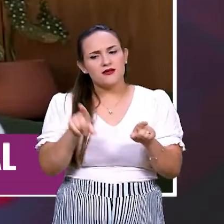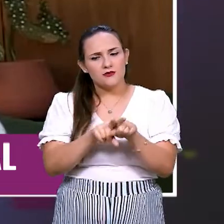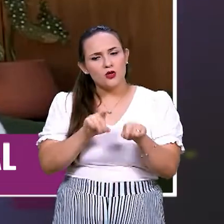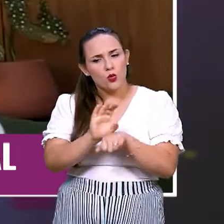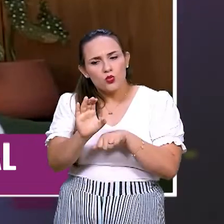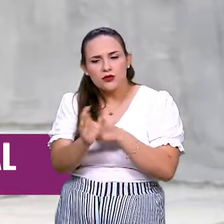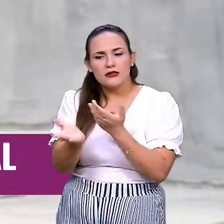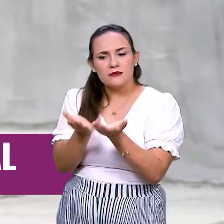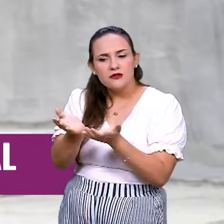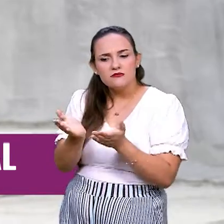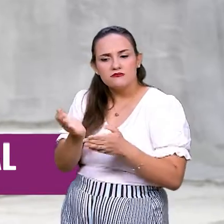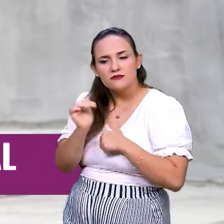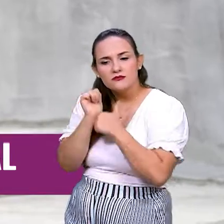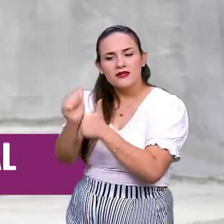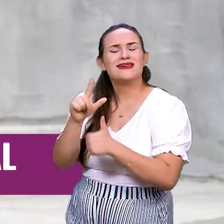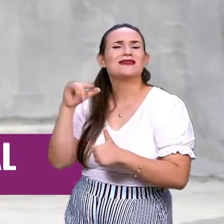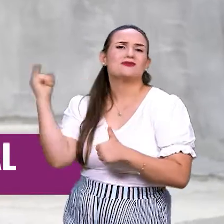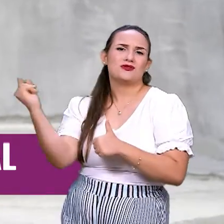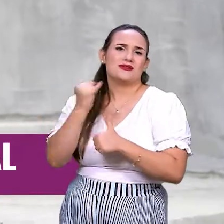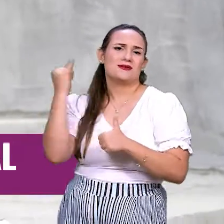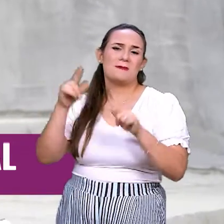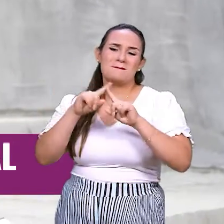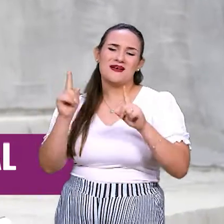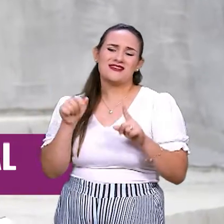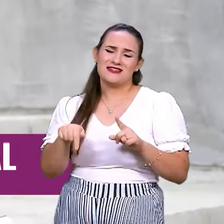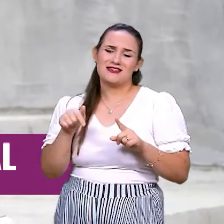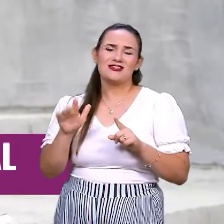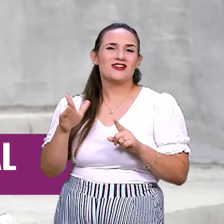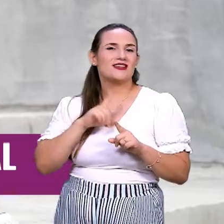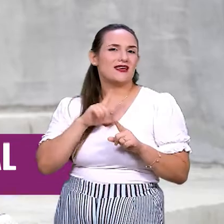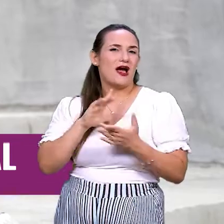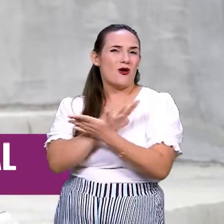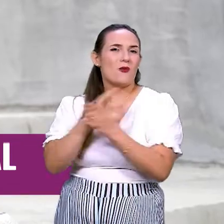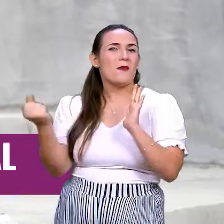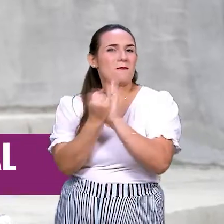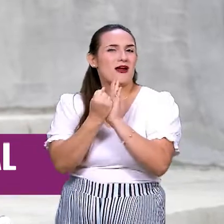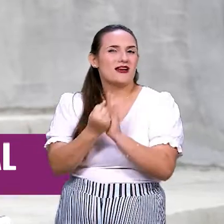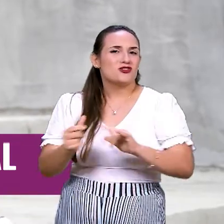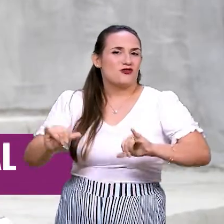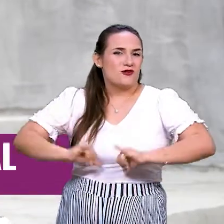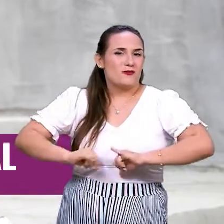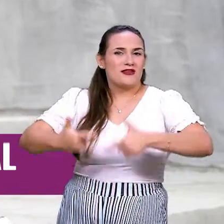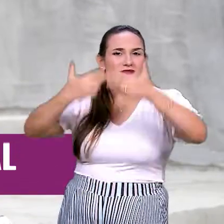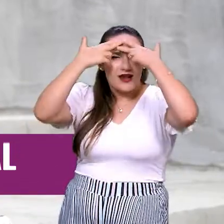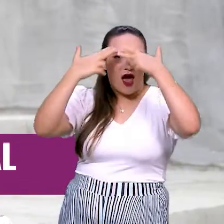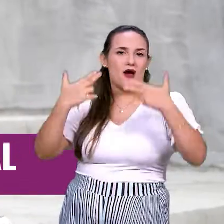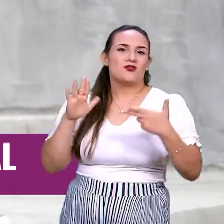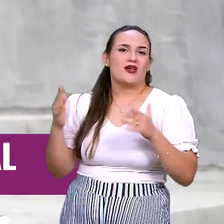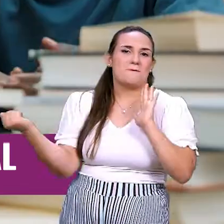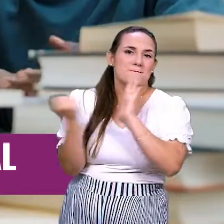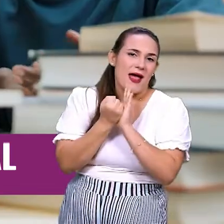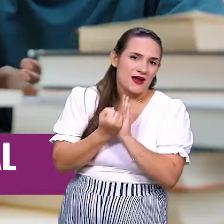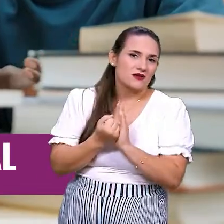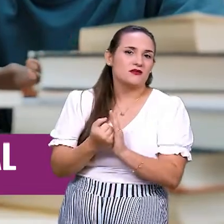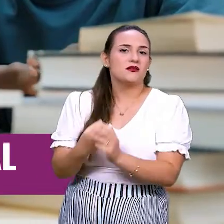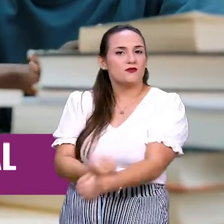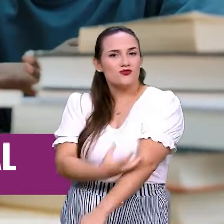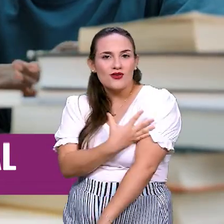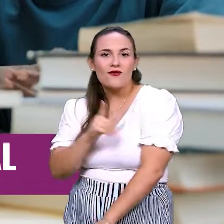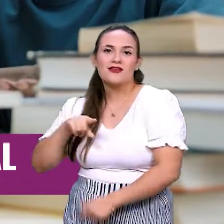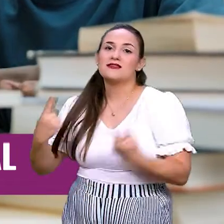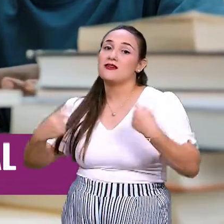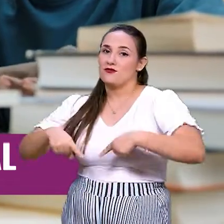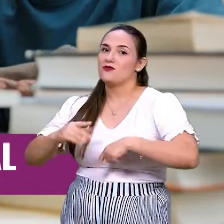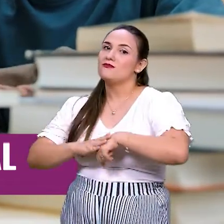e a promoção também, é necessário, é fundamental que a gente o faça, mas geralmente já tem algum transtorno, já tem algum sofrimento mental maior, e o